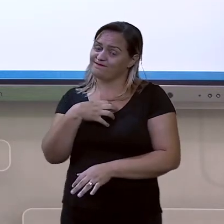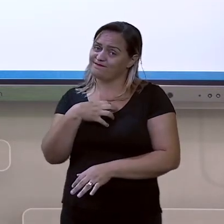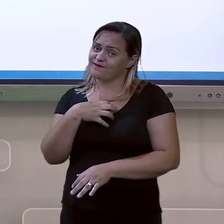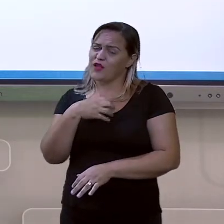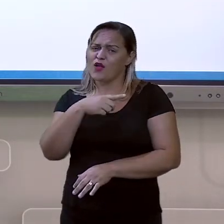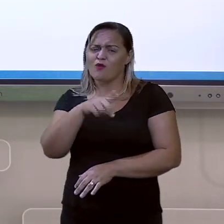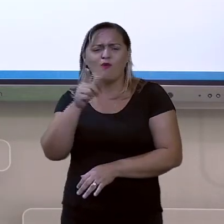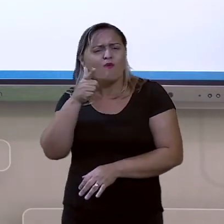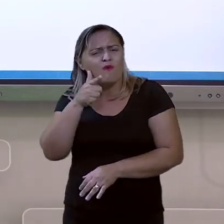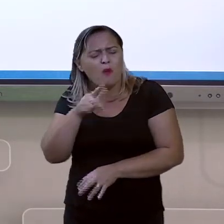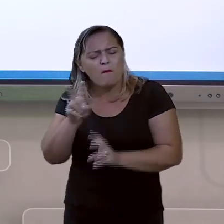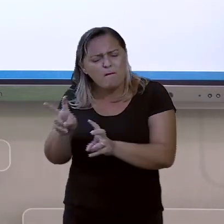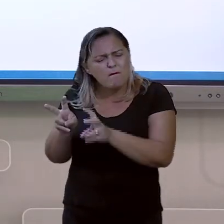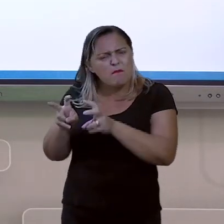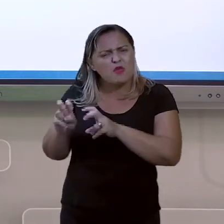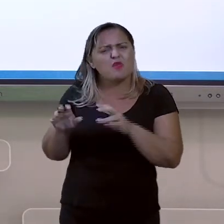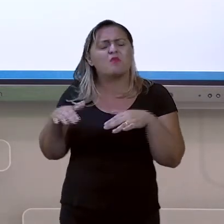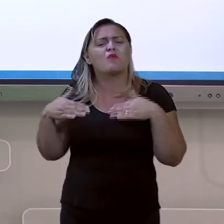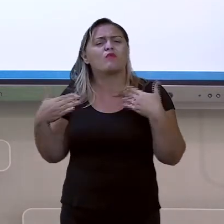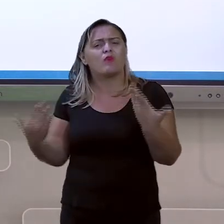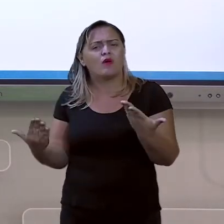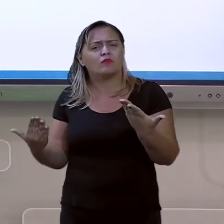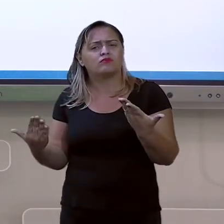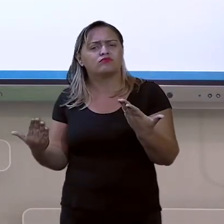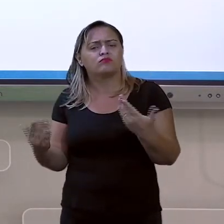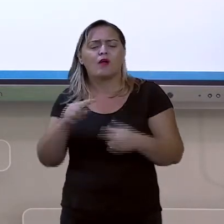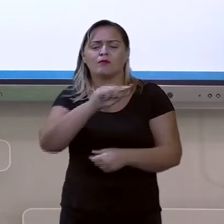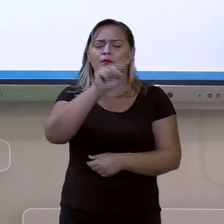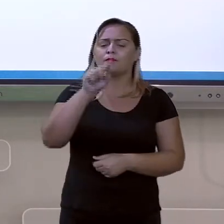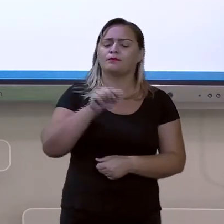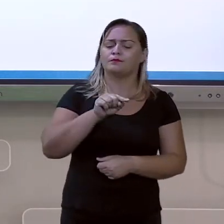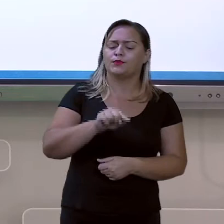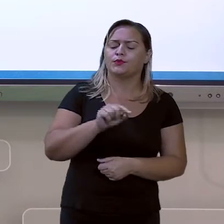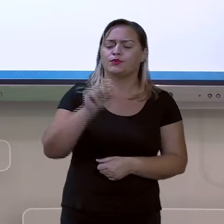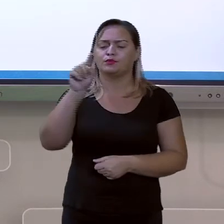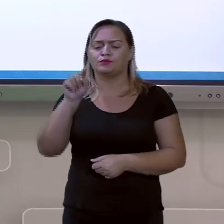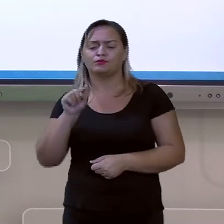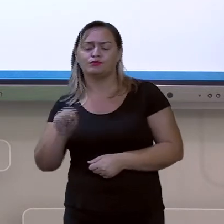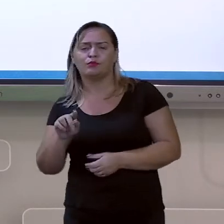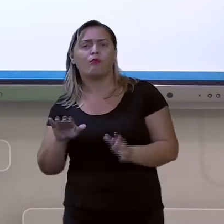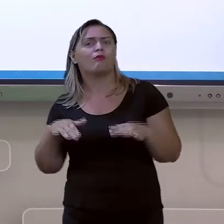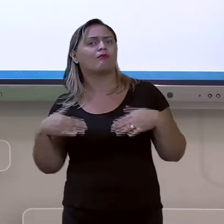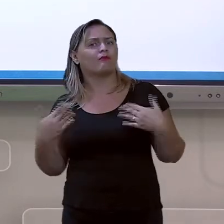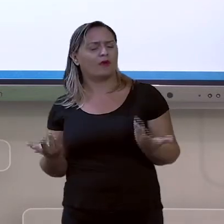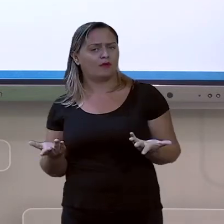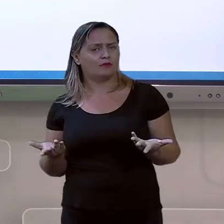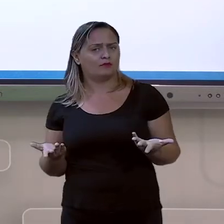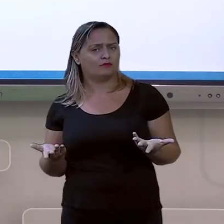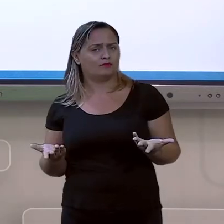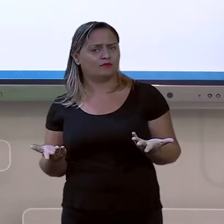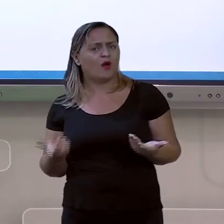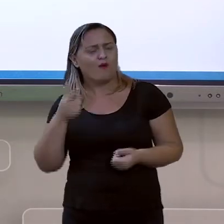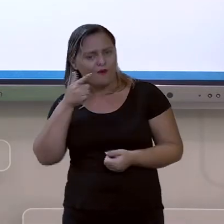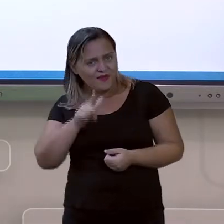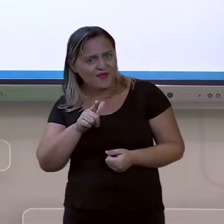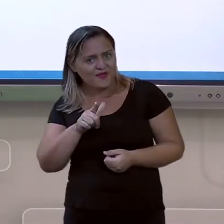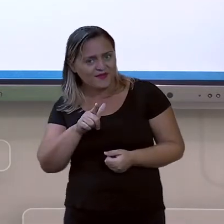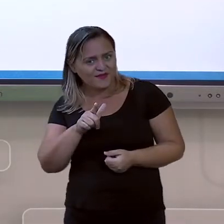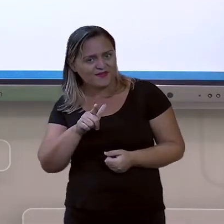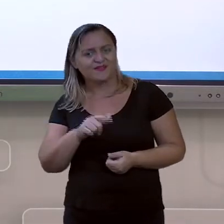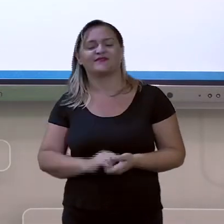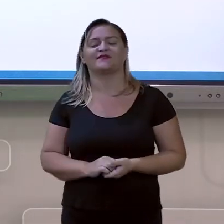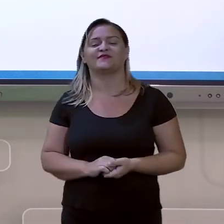conseguiram perceber qual a pontuação nós vamos usar em cada uma dessas frases? Conseguiram? Então,